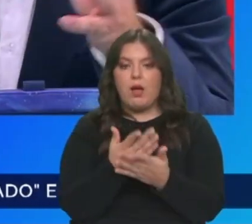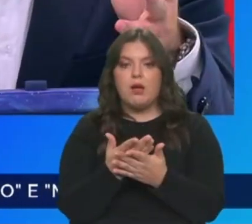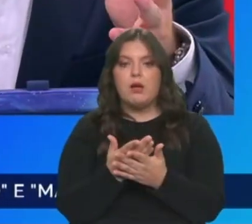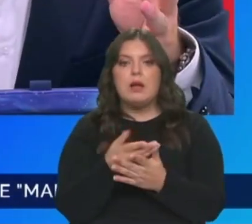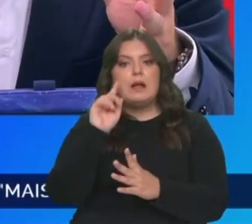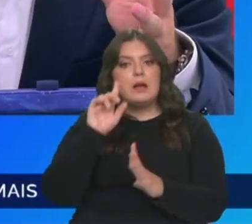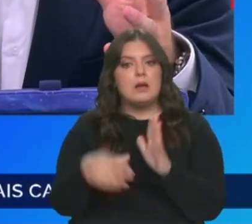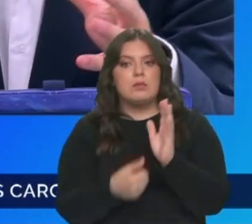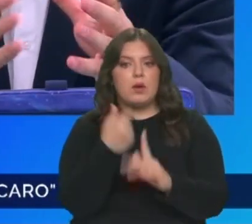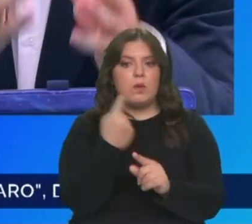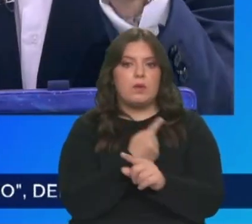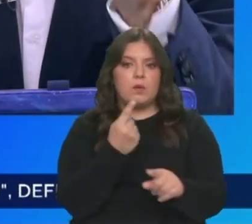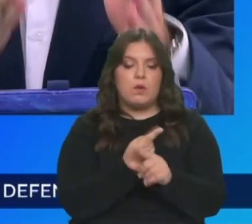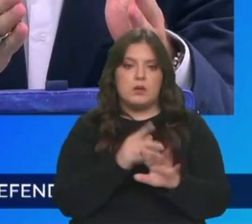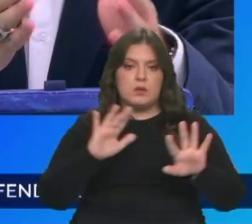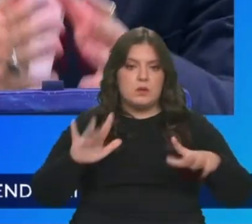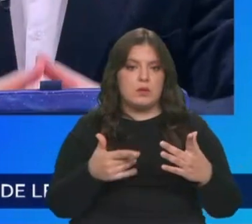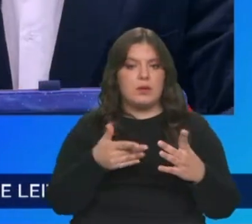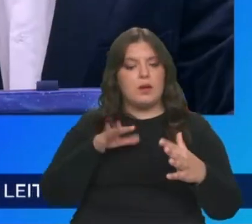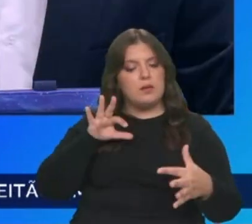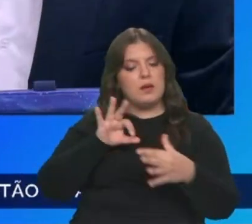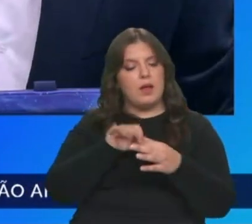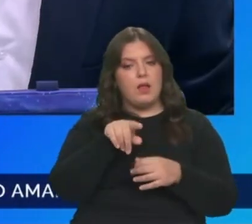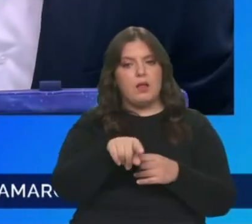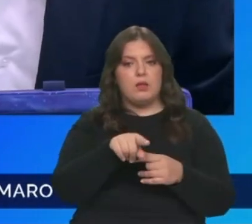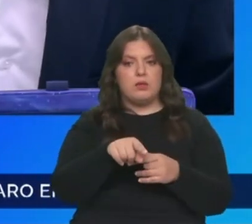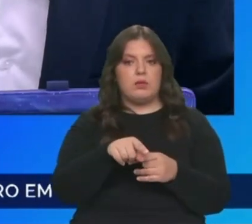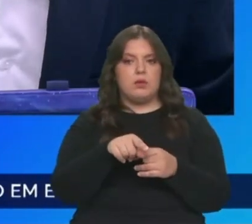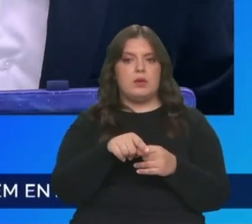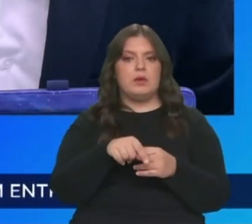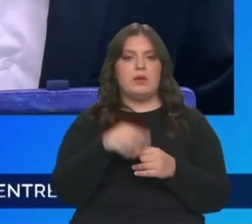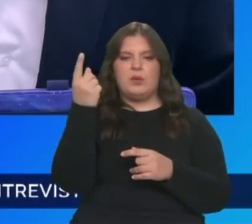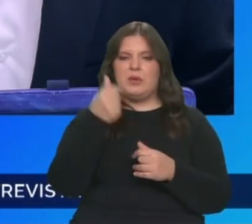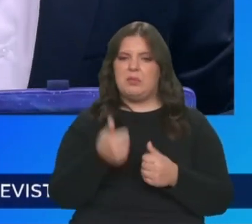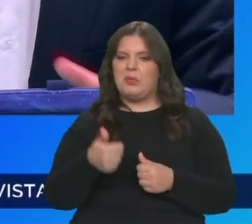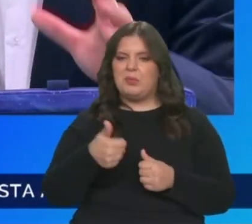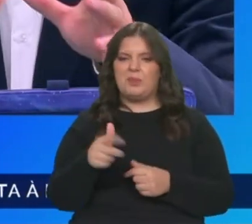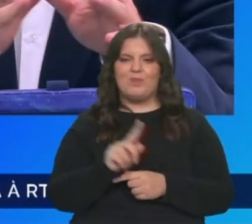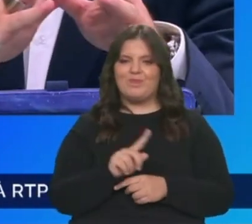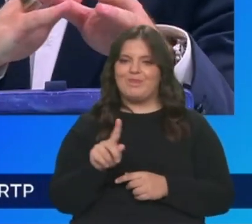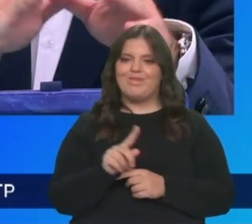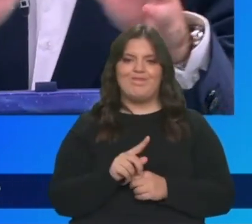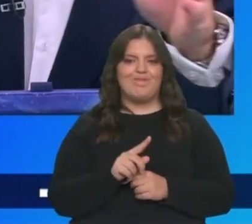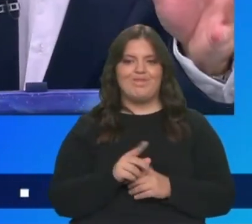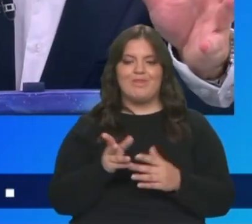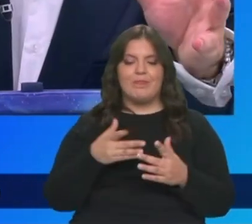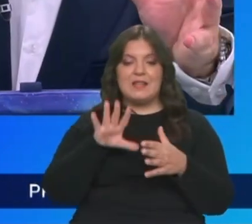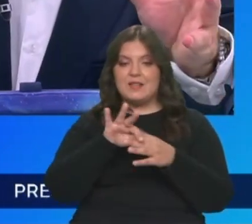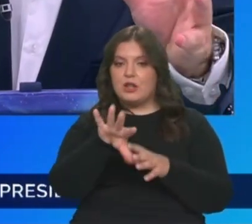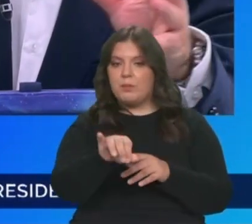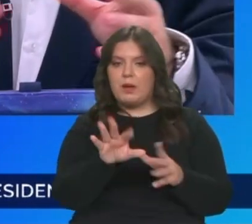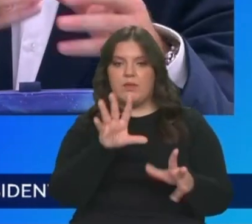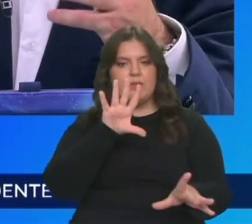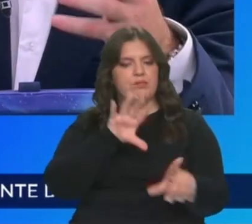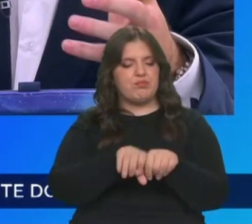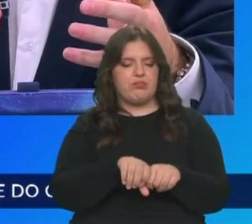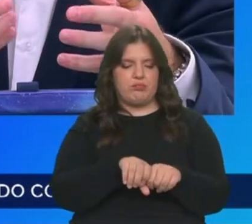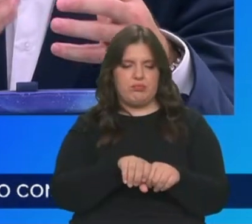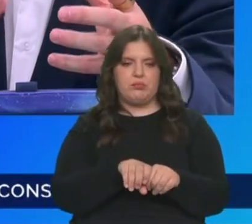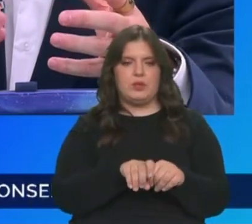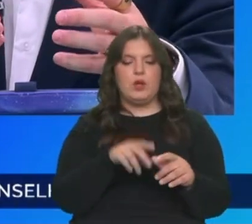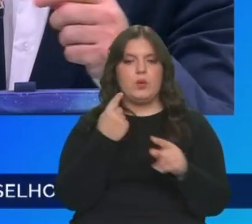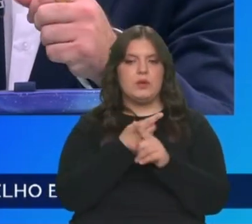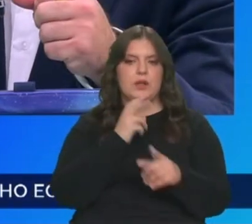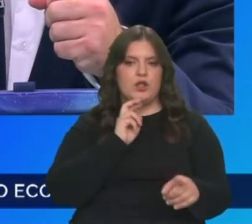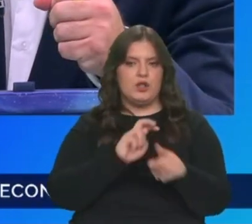de criatura ou entidade que esteja na direção desses jatos não vai ter um dia agradável, Daniel. Não vai. Será totalmente dizimado pela ação